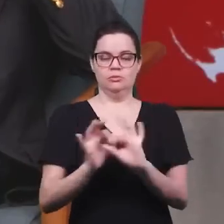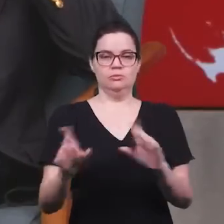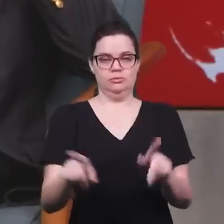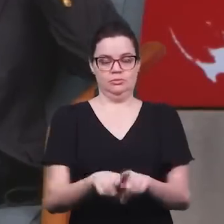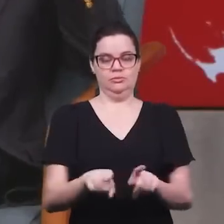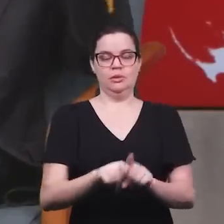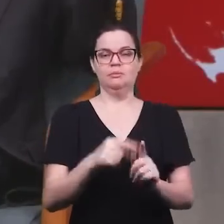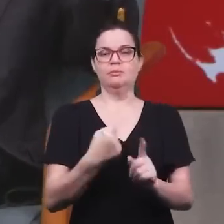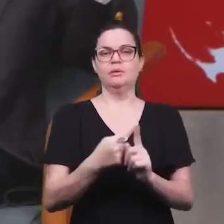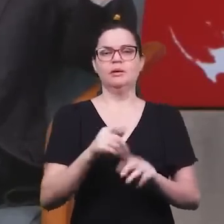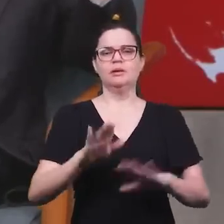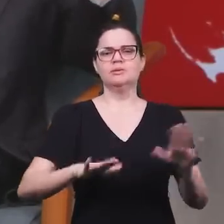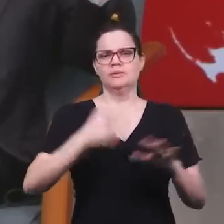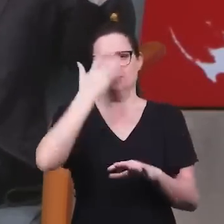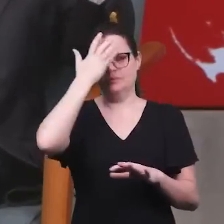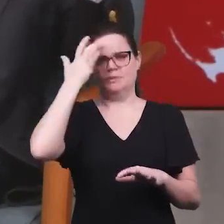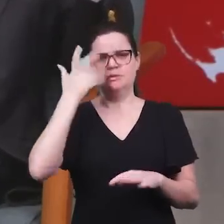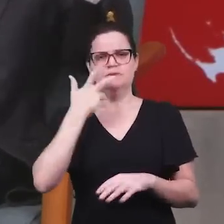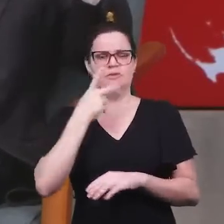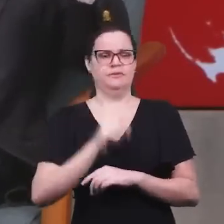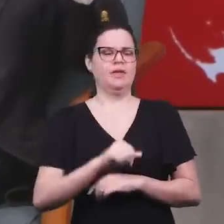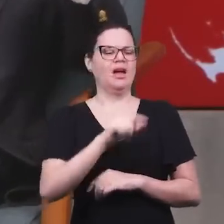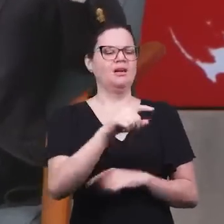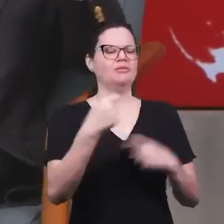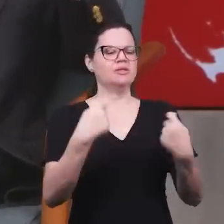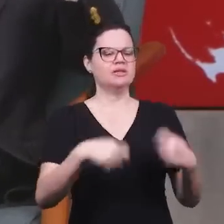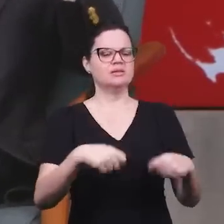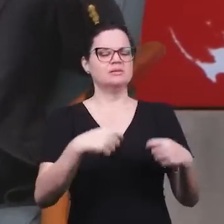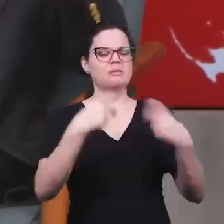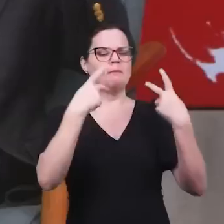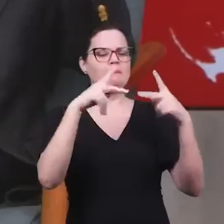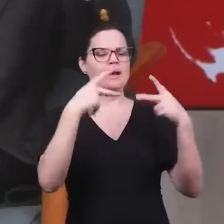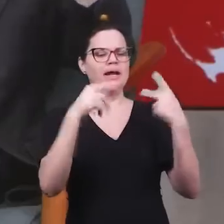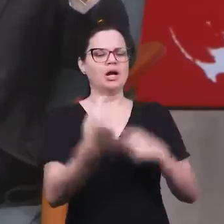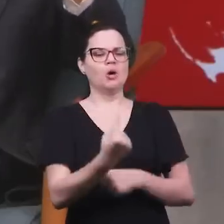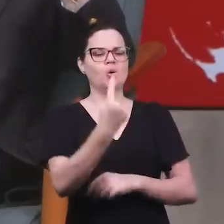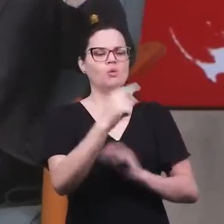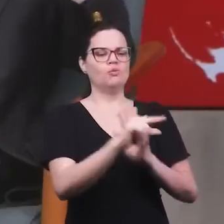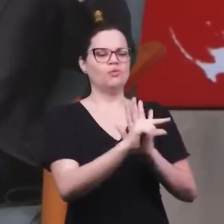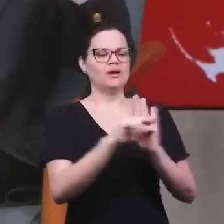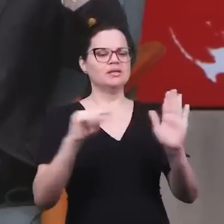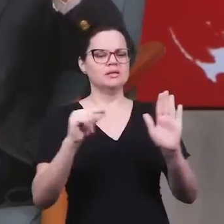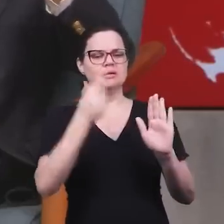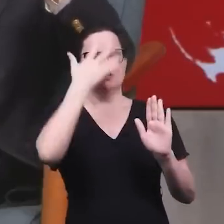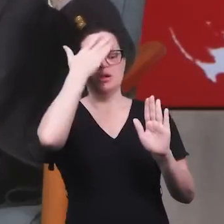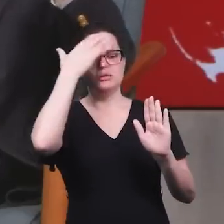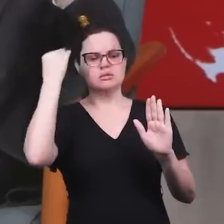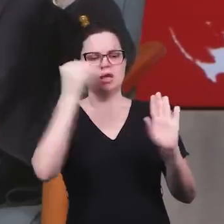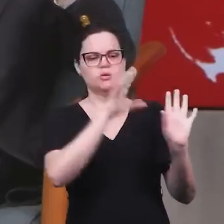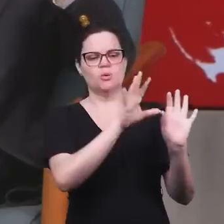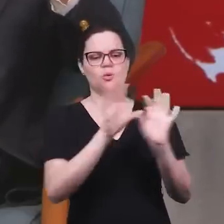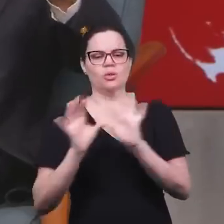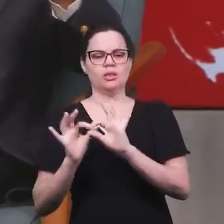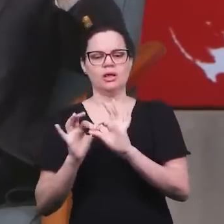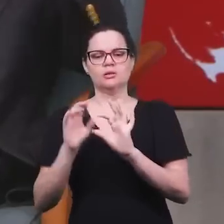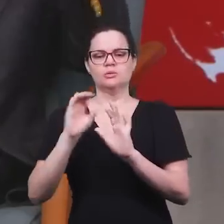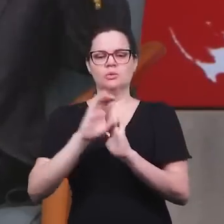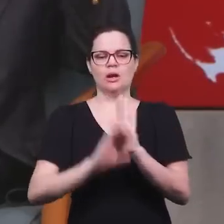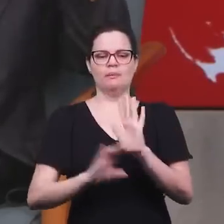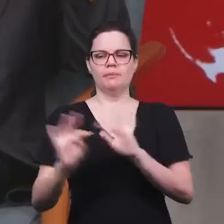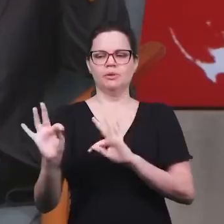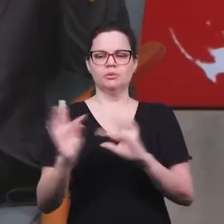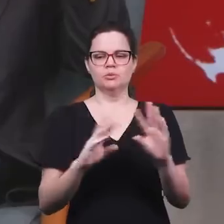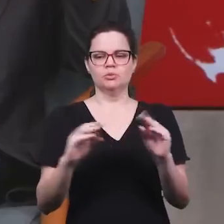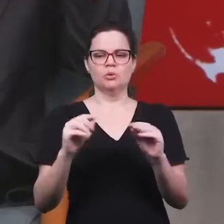assim: vocês pregam um versículo, esquecem do contexto, que é o capítulo todo, onde está inserido